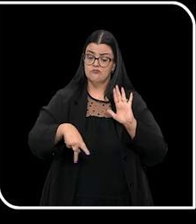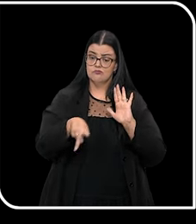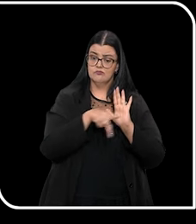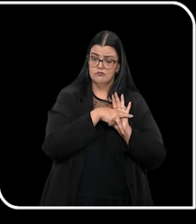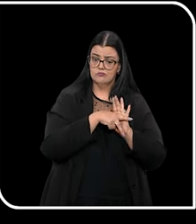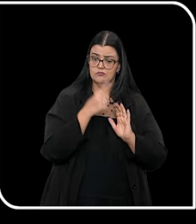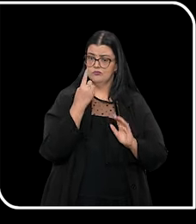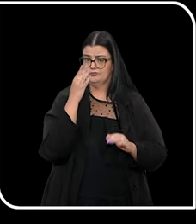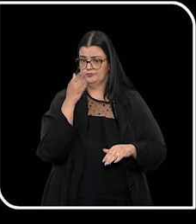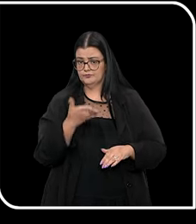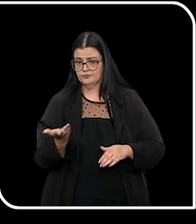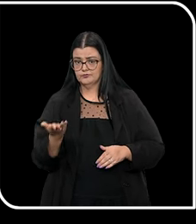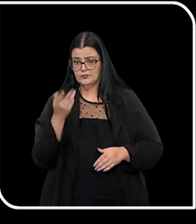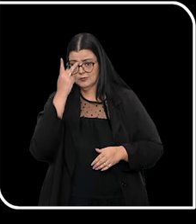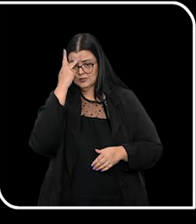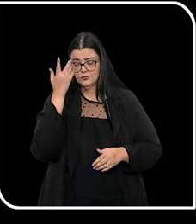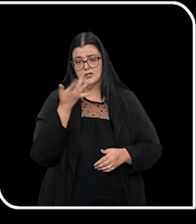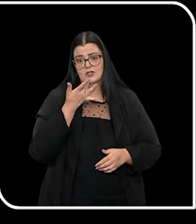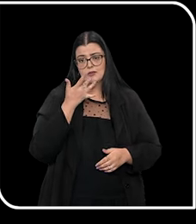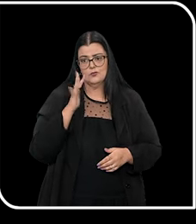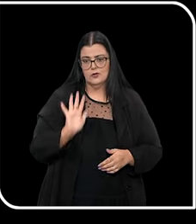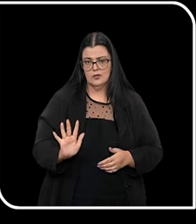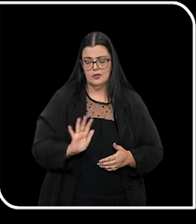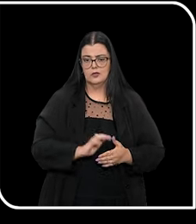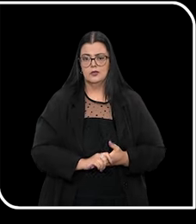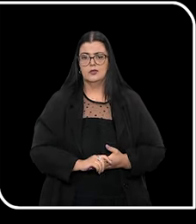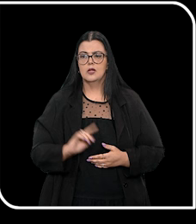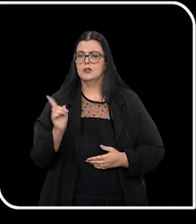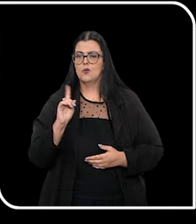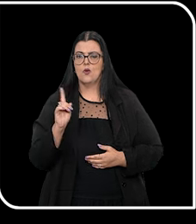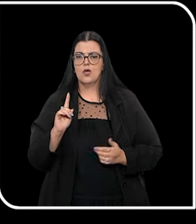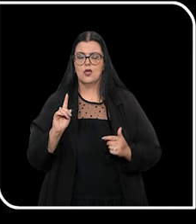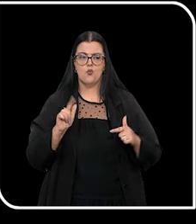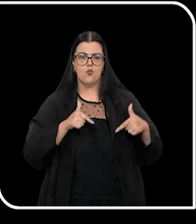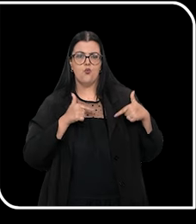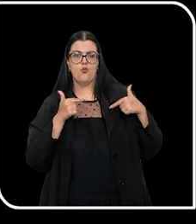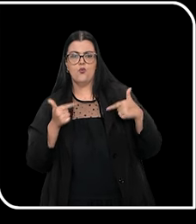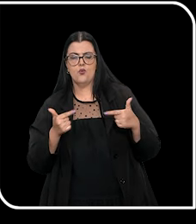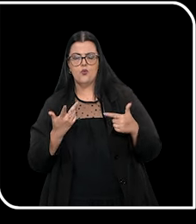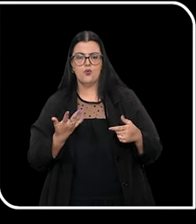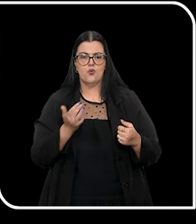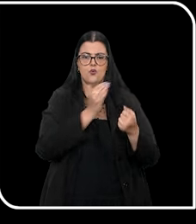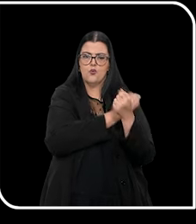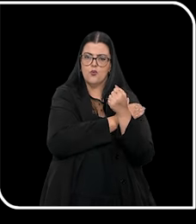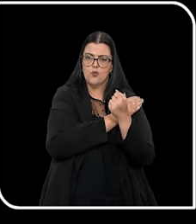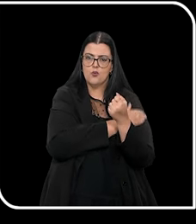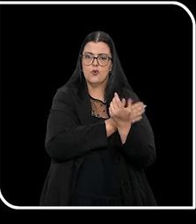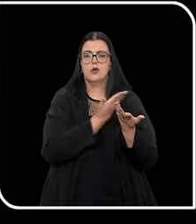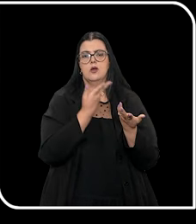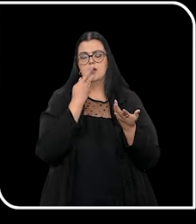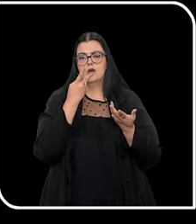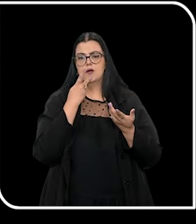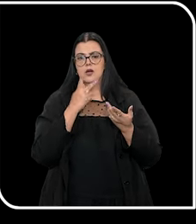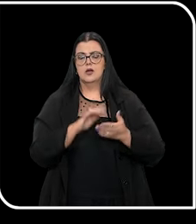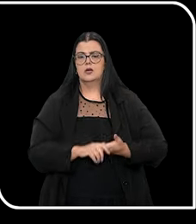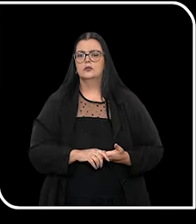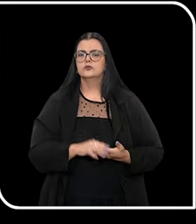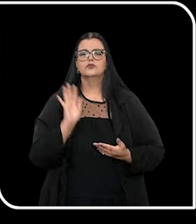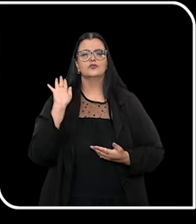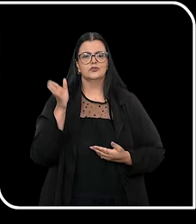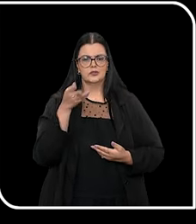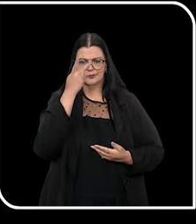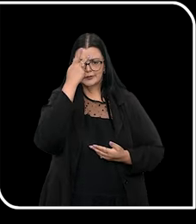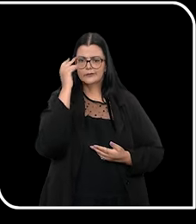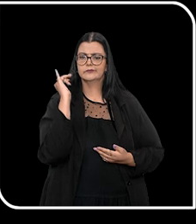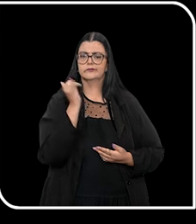conotação do que é único mas ninguém quer ter não é guerreiro herói quantas vezes vocês já